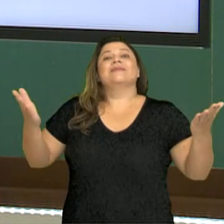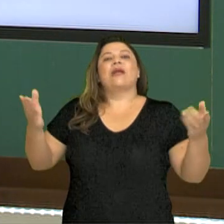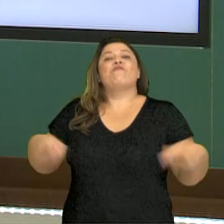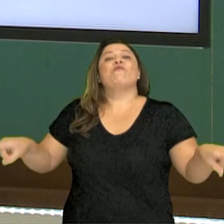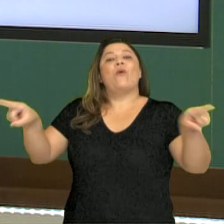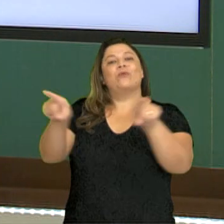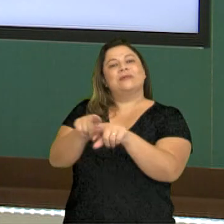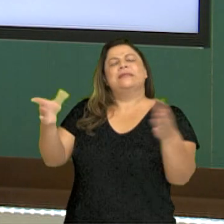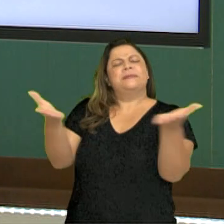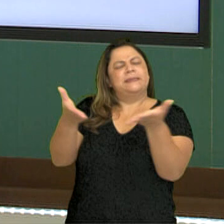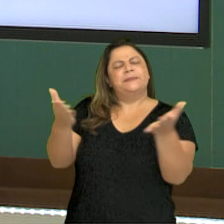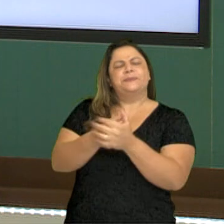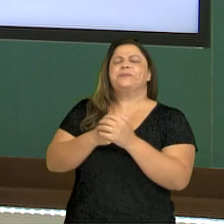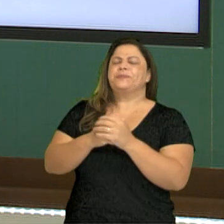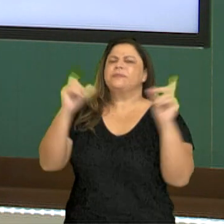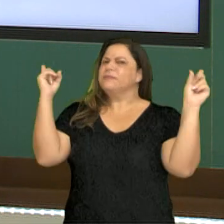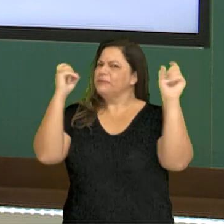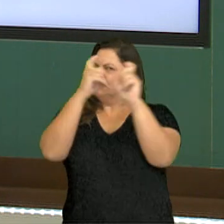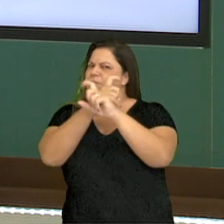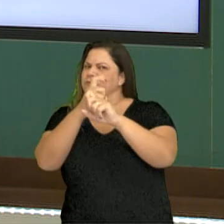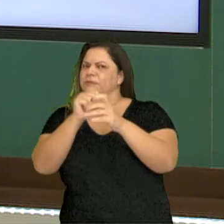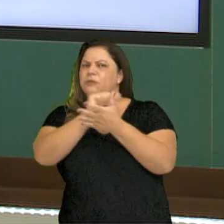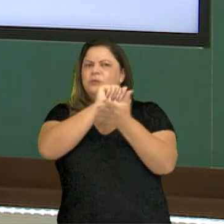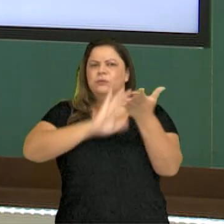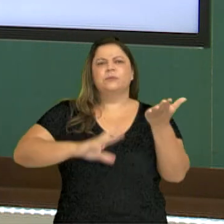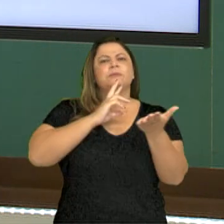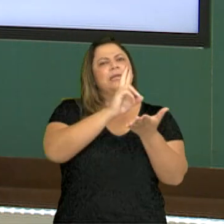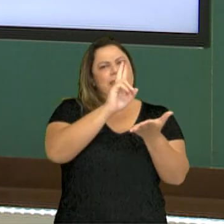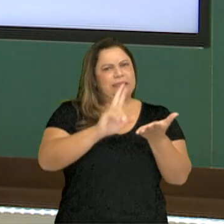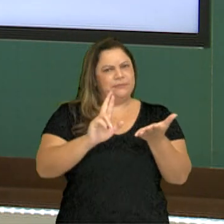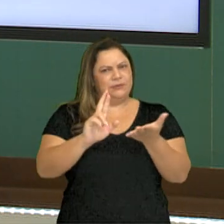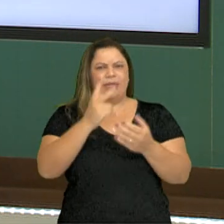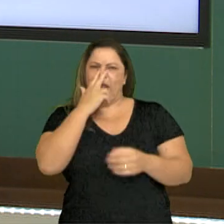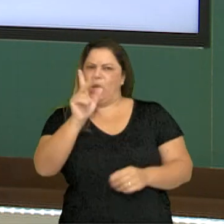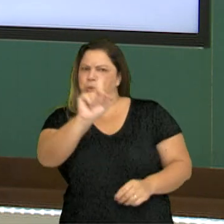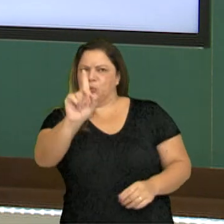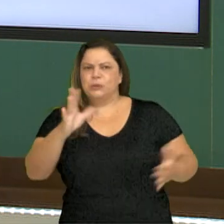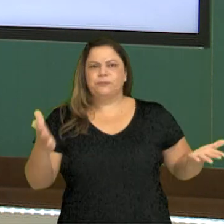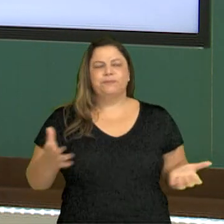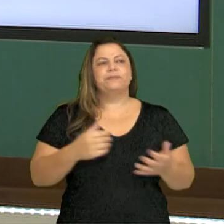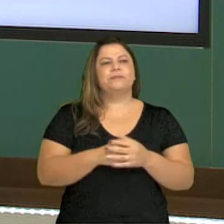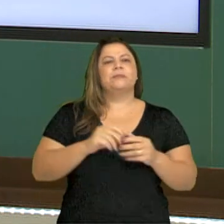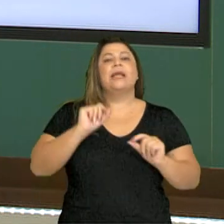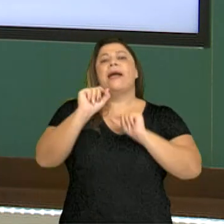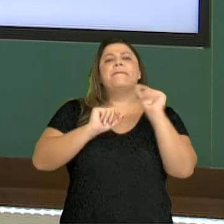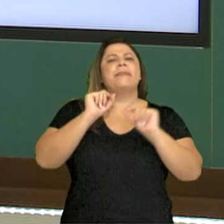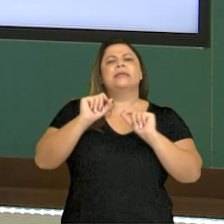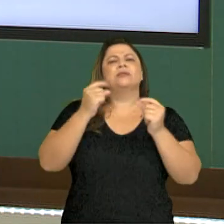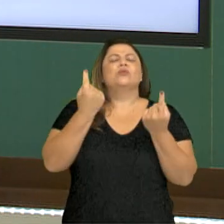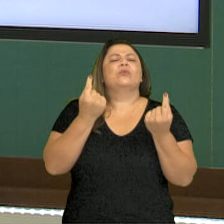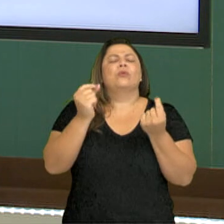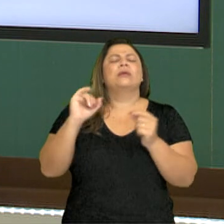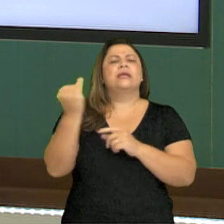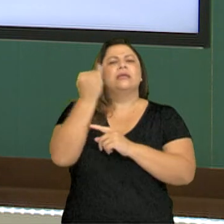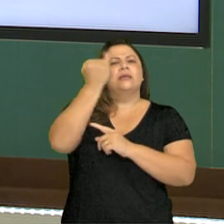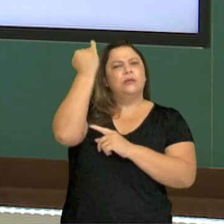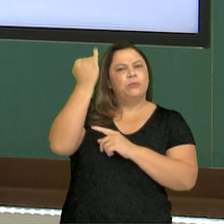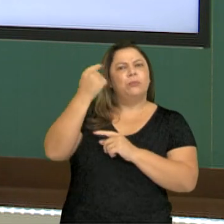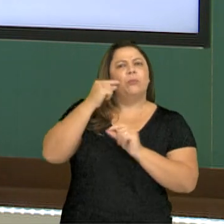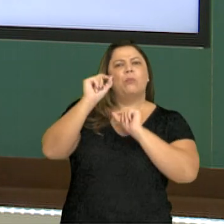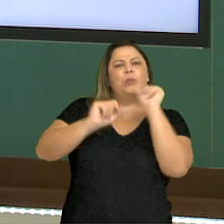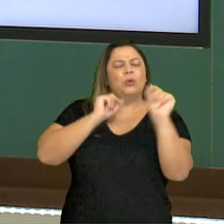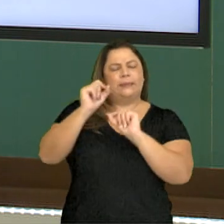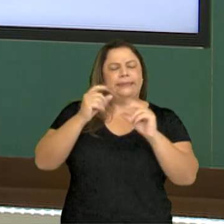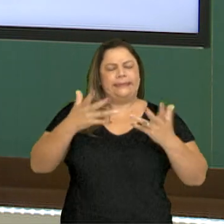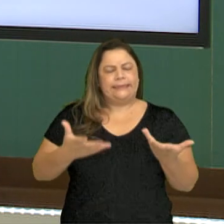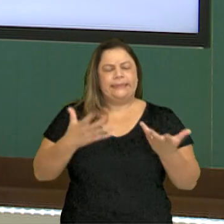Retornamos. Sentiu dificuldade para fazer essa atividade? Muito provavelmente não. Então, qual a importância dos seres fotossintetizantes para a